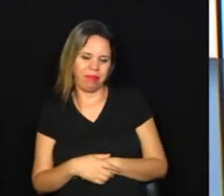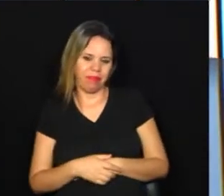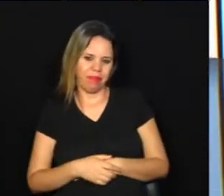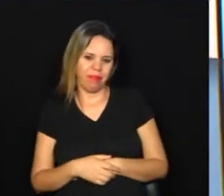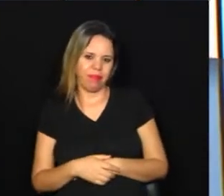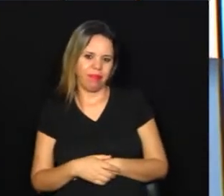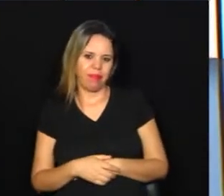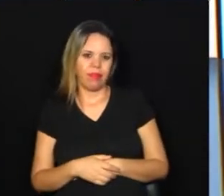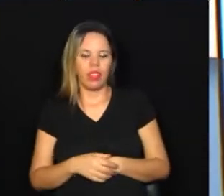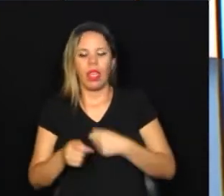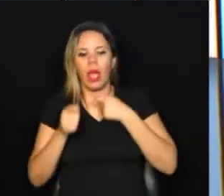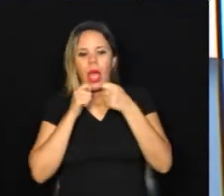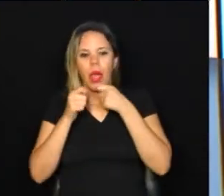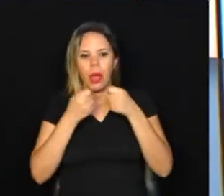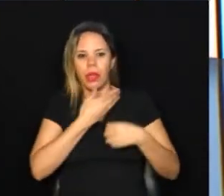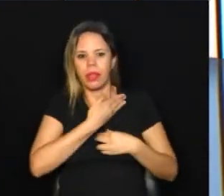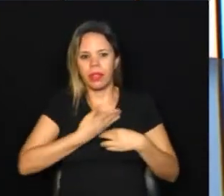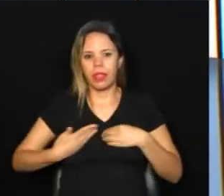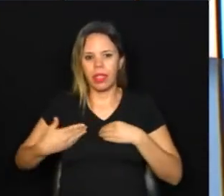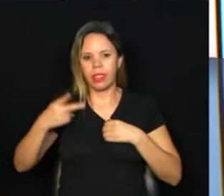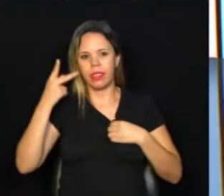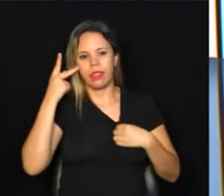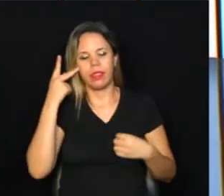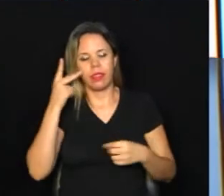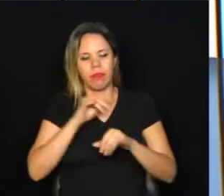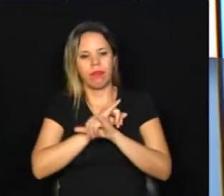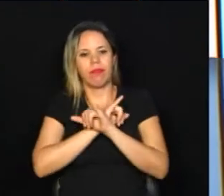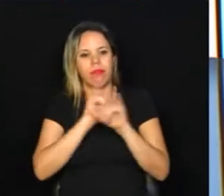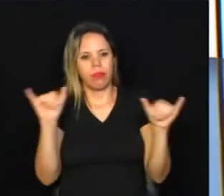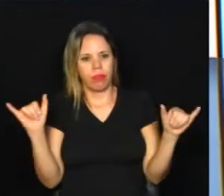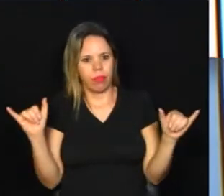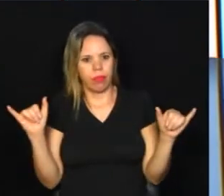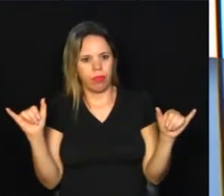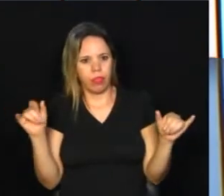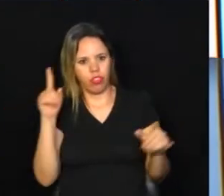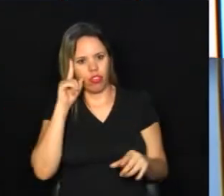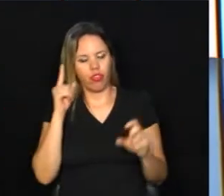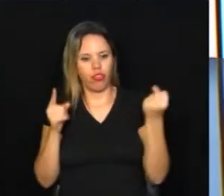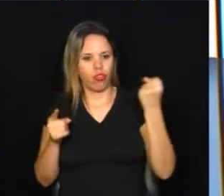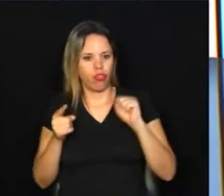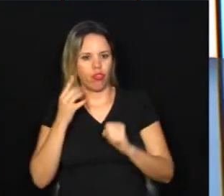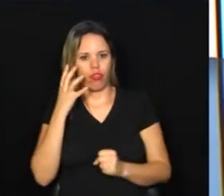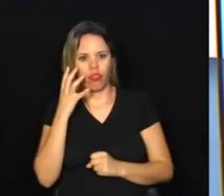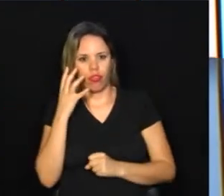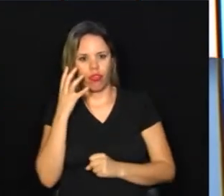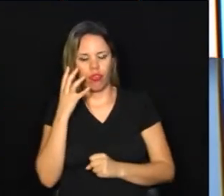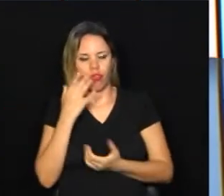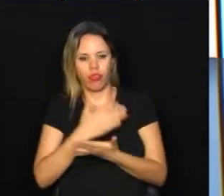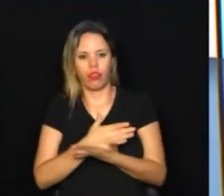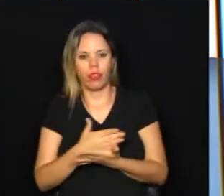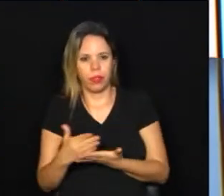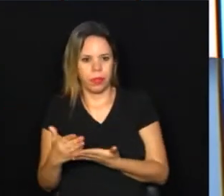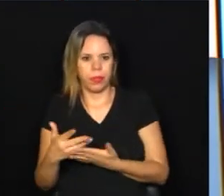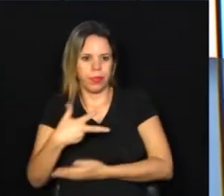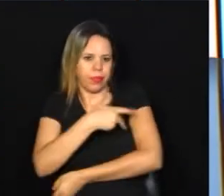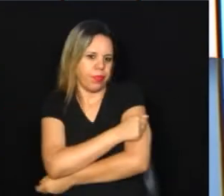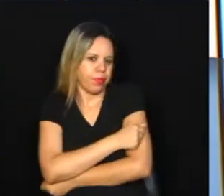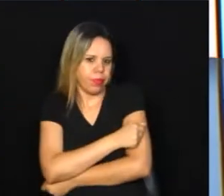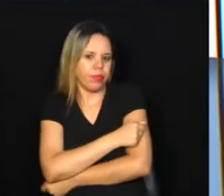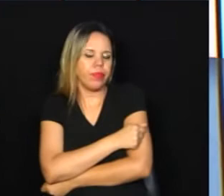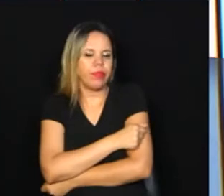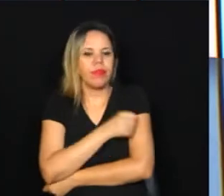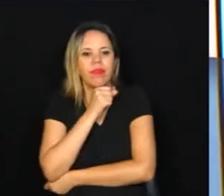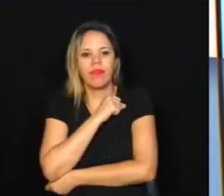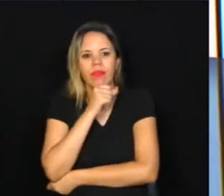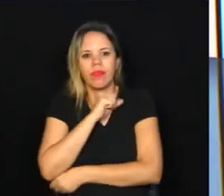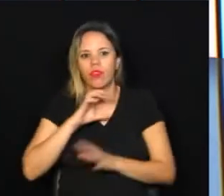Em coletiva, o governo do estado de São Paulo anunciou que dia 8 de fevereiro começa a vacinação dos